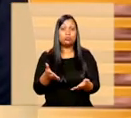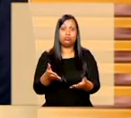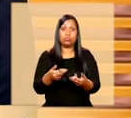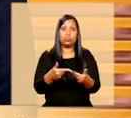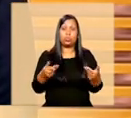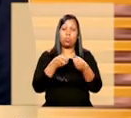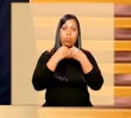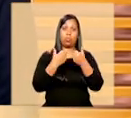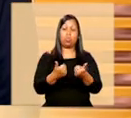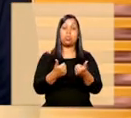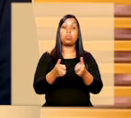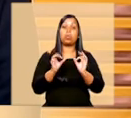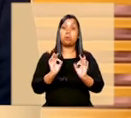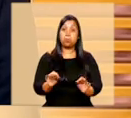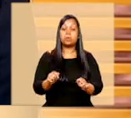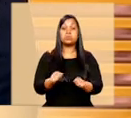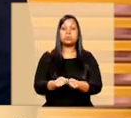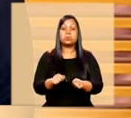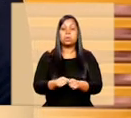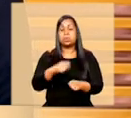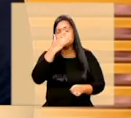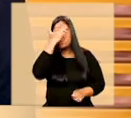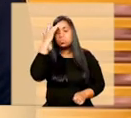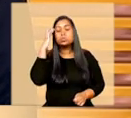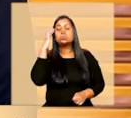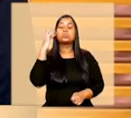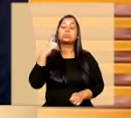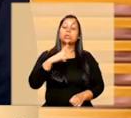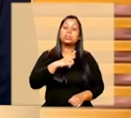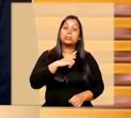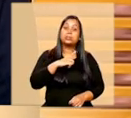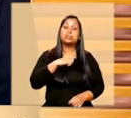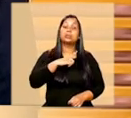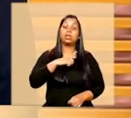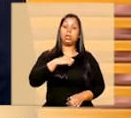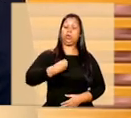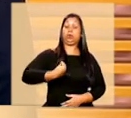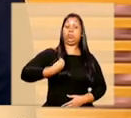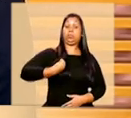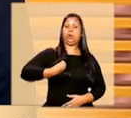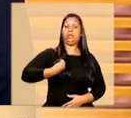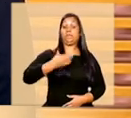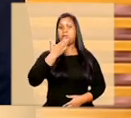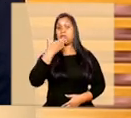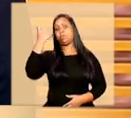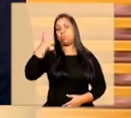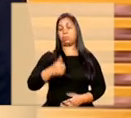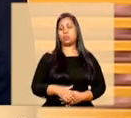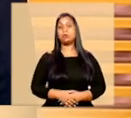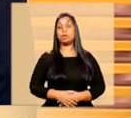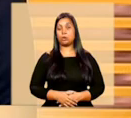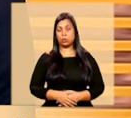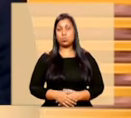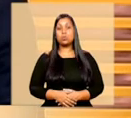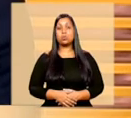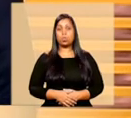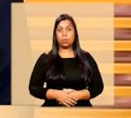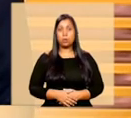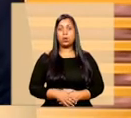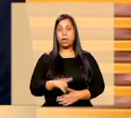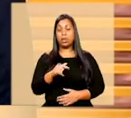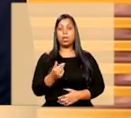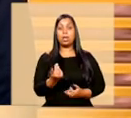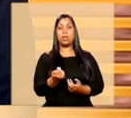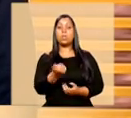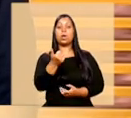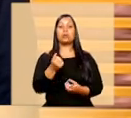de sucesso, né? Realmente você reabilita a pessoa tem uma sobrevida muito maior, né? Pode dizer que é quase